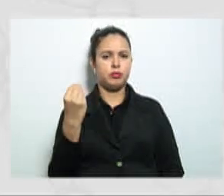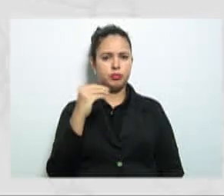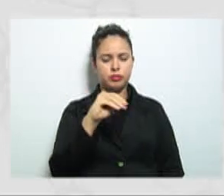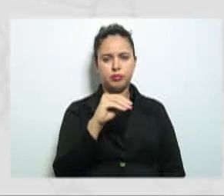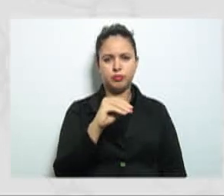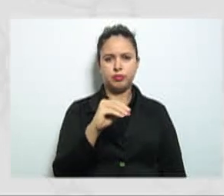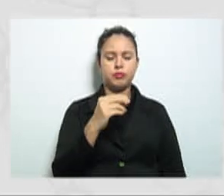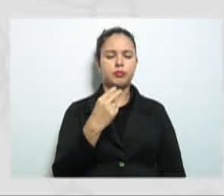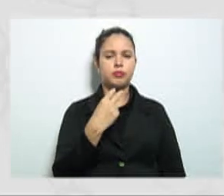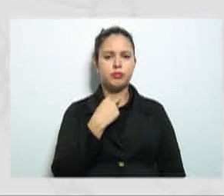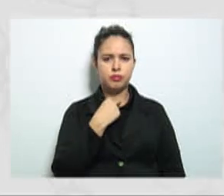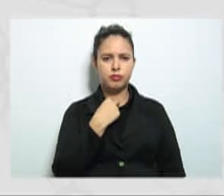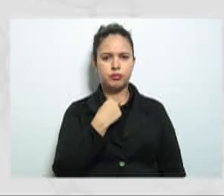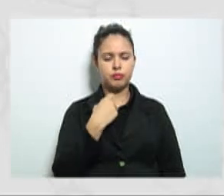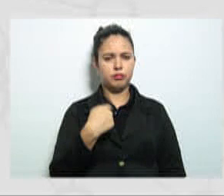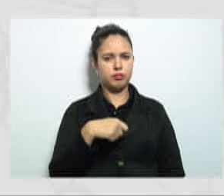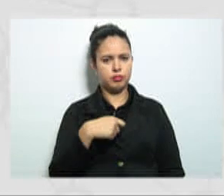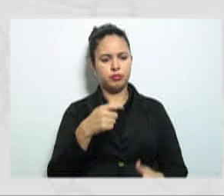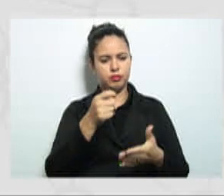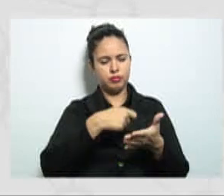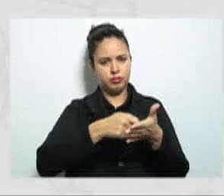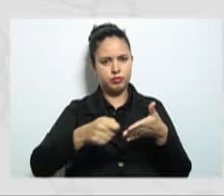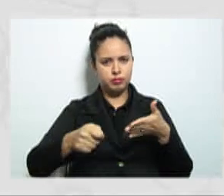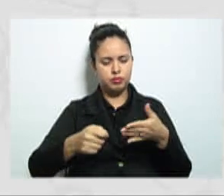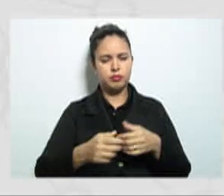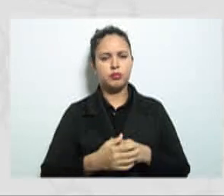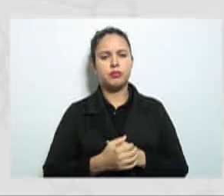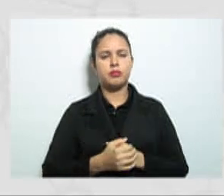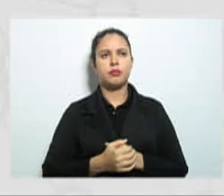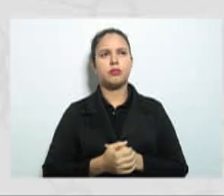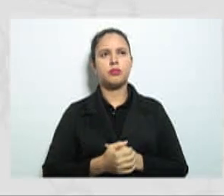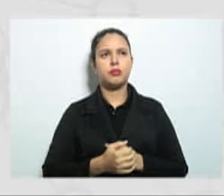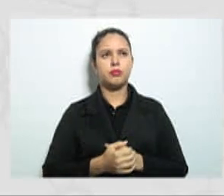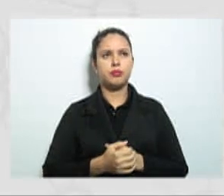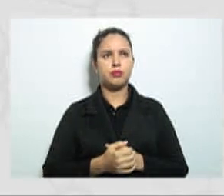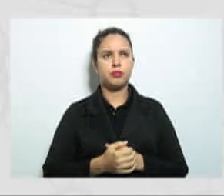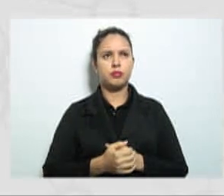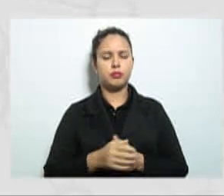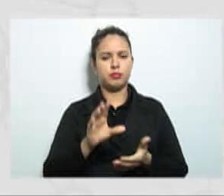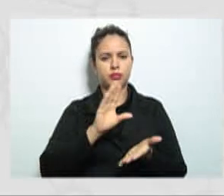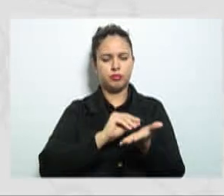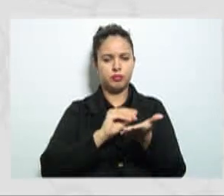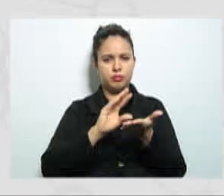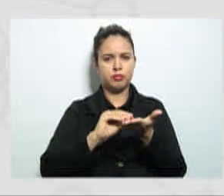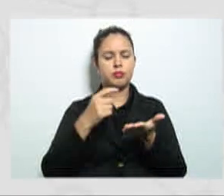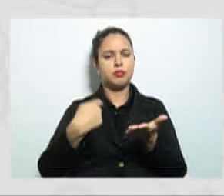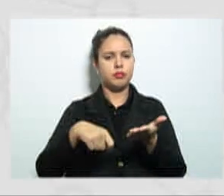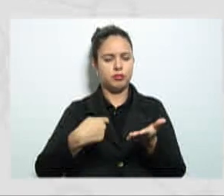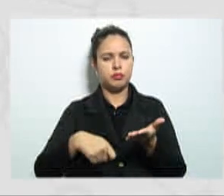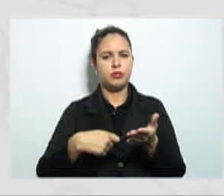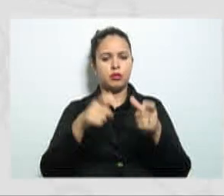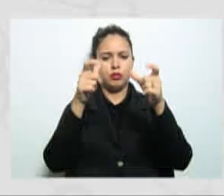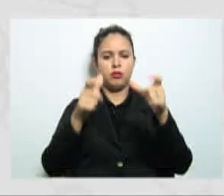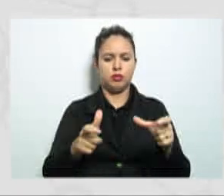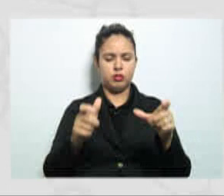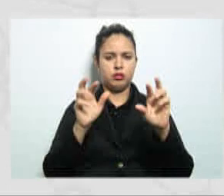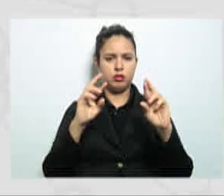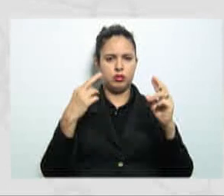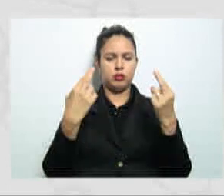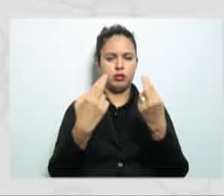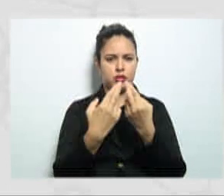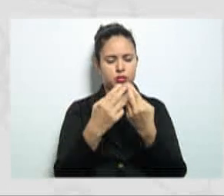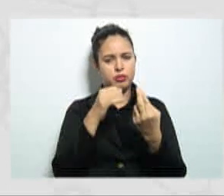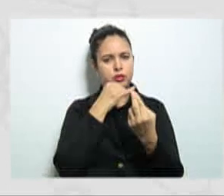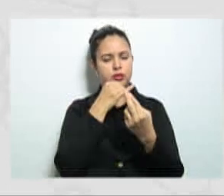escritos por extenso. Também é preciso que a ata contenha local da reunião, por exemplo, no